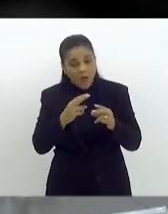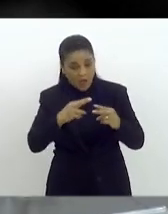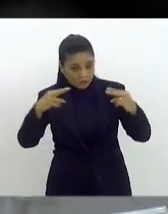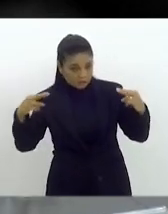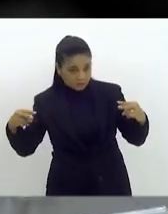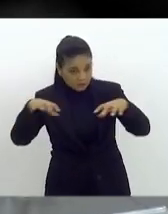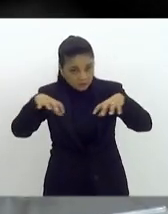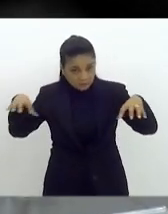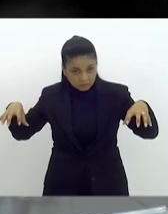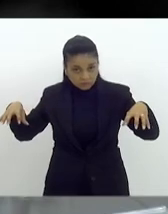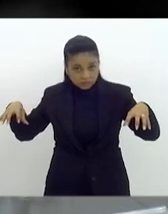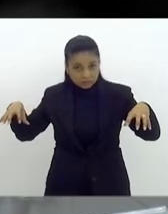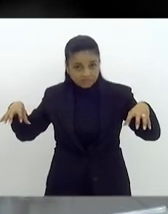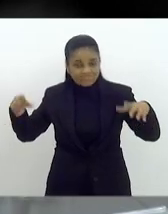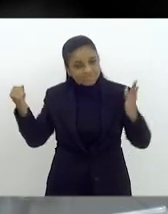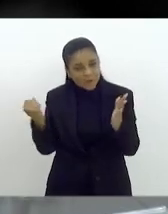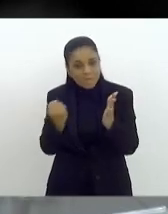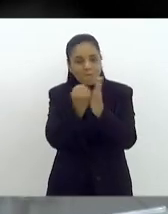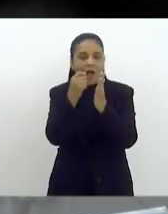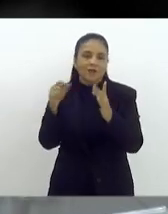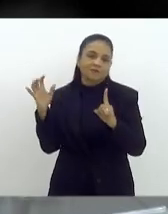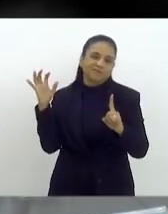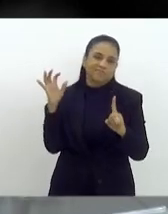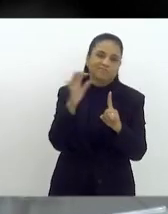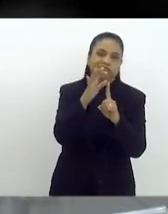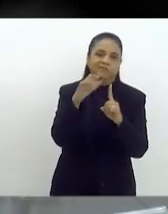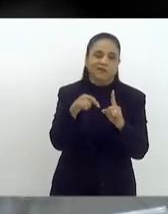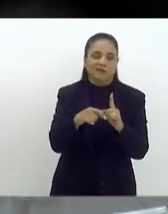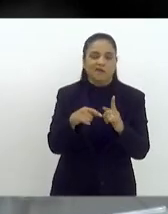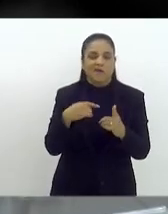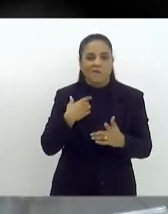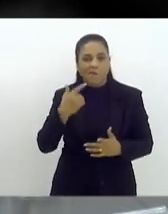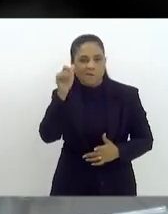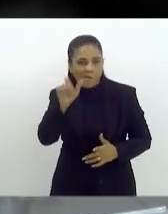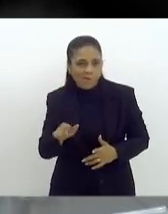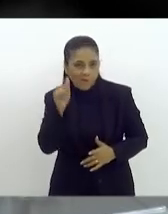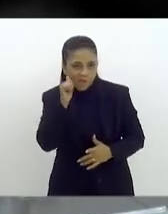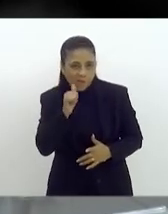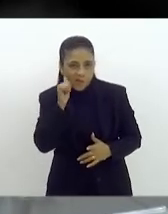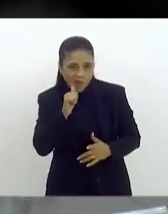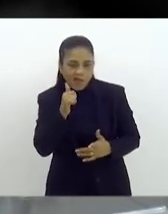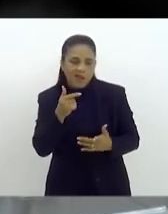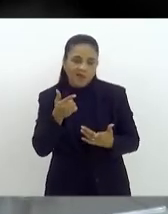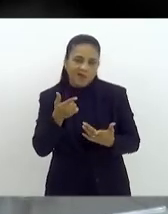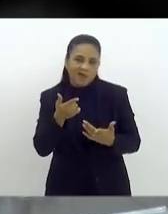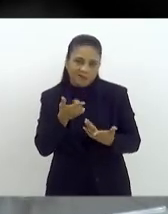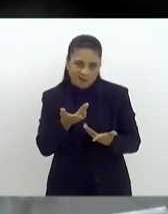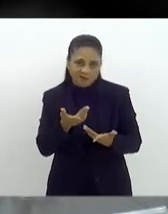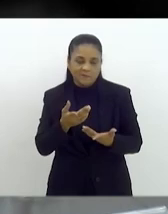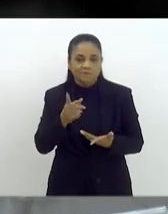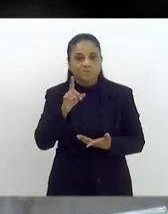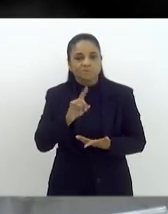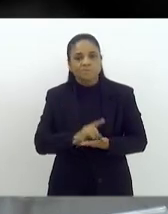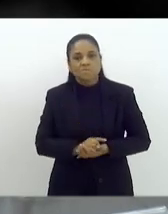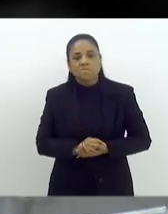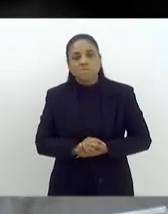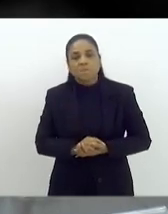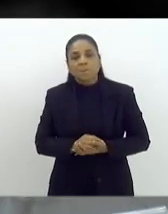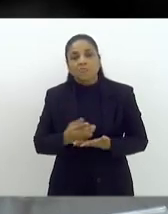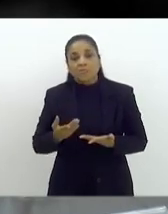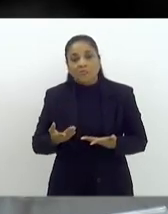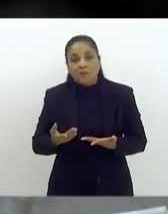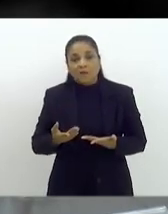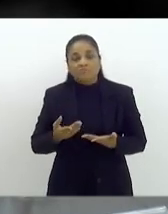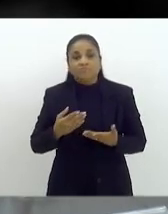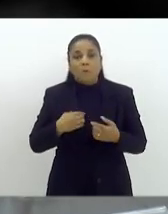né da conduta dele sobre aquela mulher que vai atentar justamente contra a sua dignidade sexual Então como não se